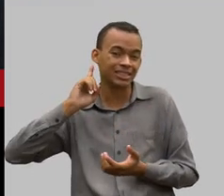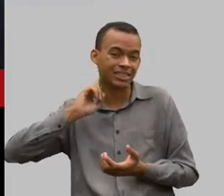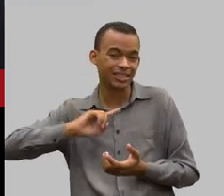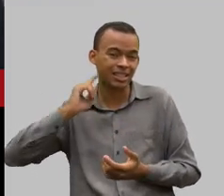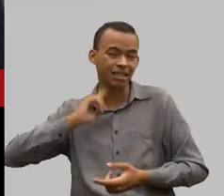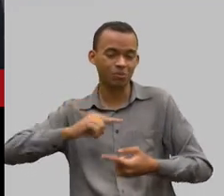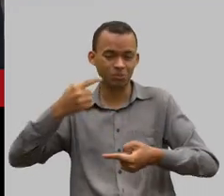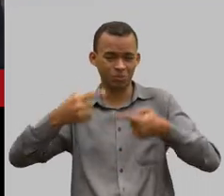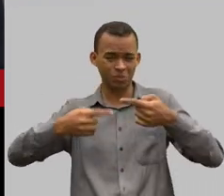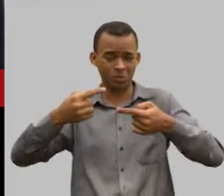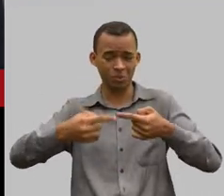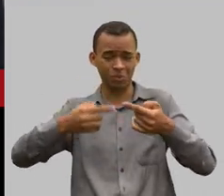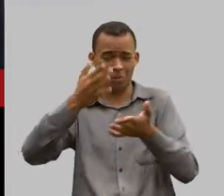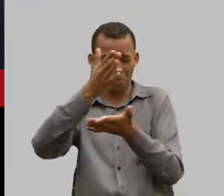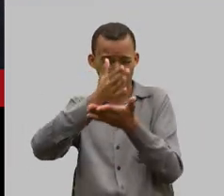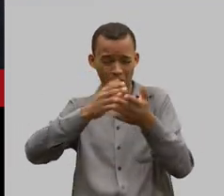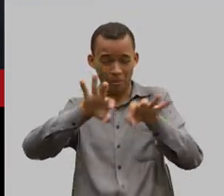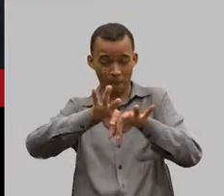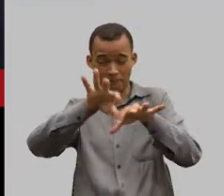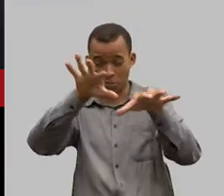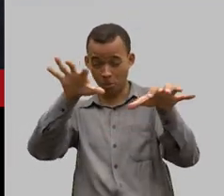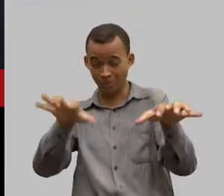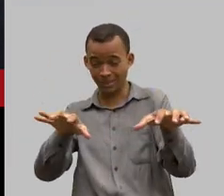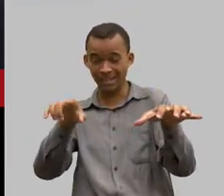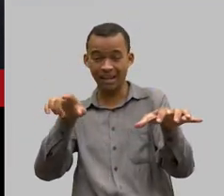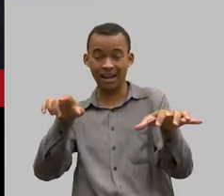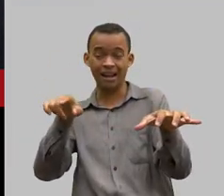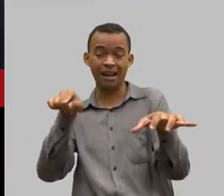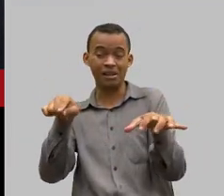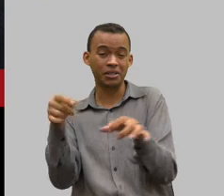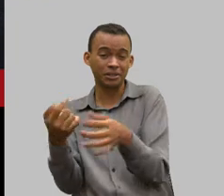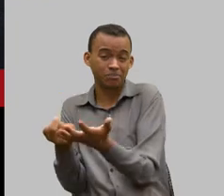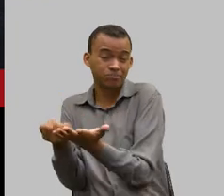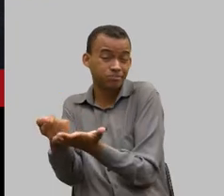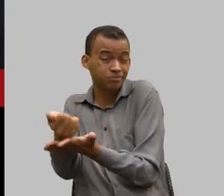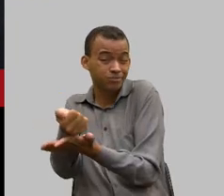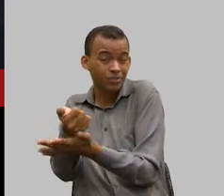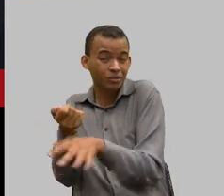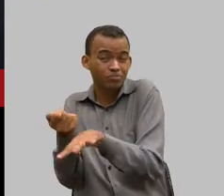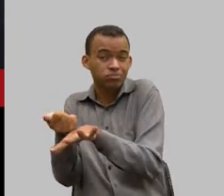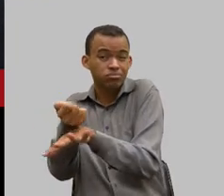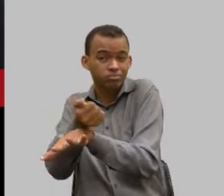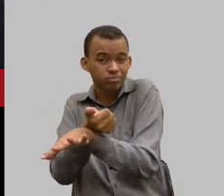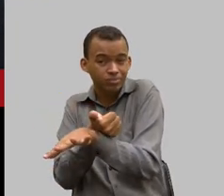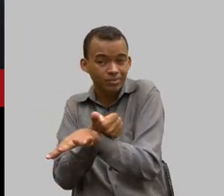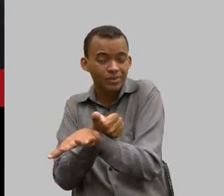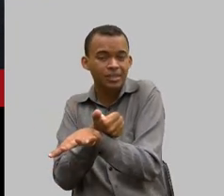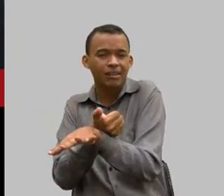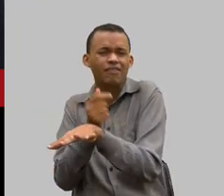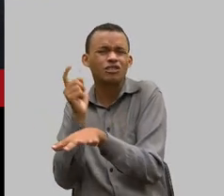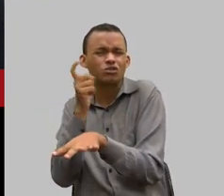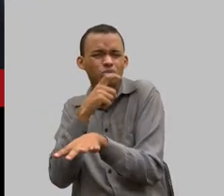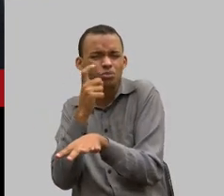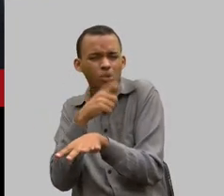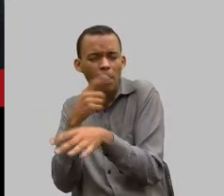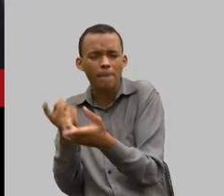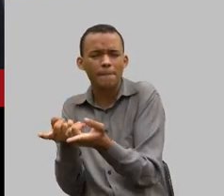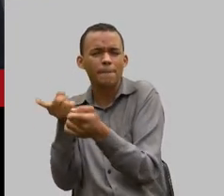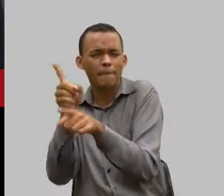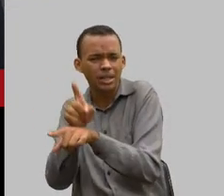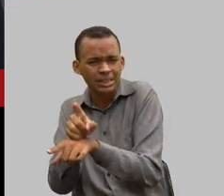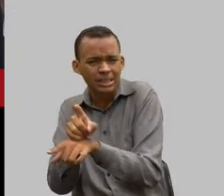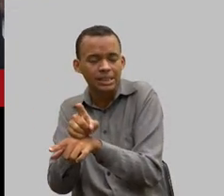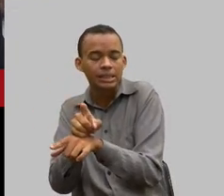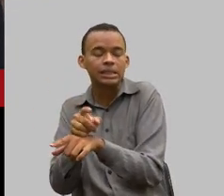gente disputa com Fake News a gente disputa com falta de informação a gente disputa com coisas às vezes que são mais relevantes